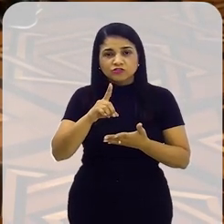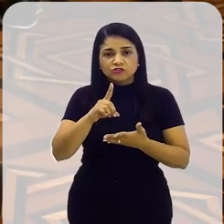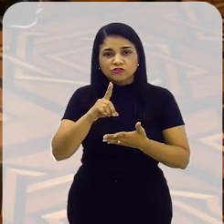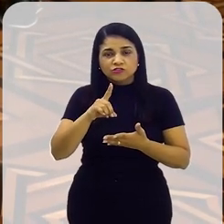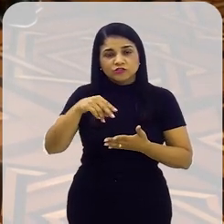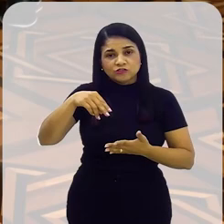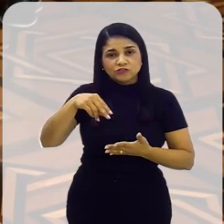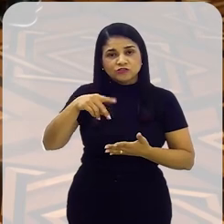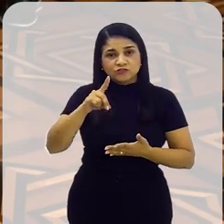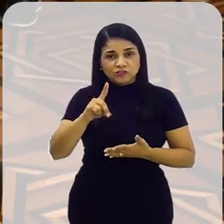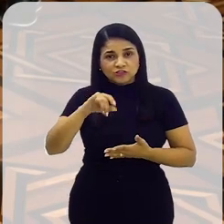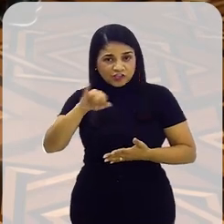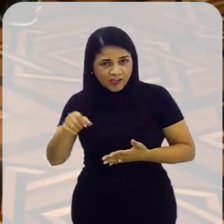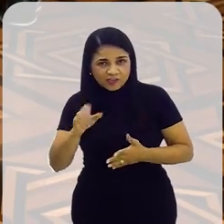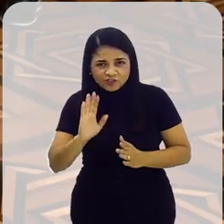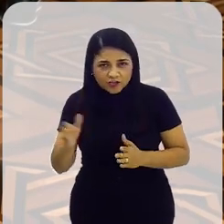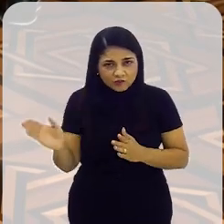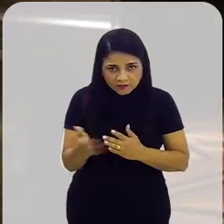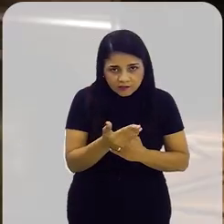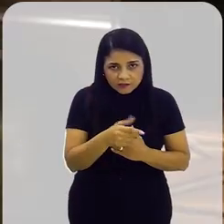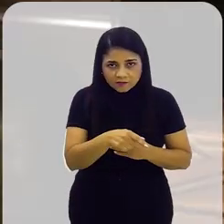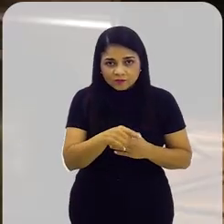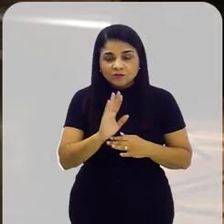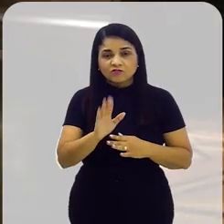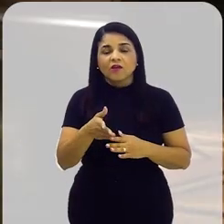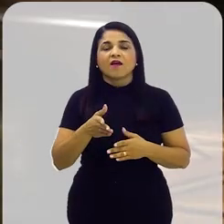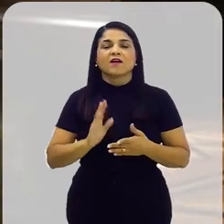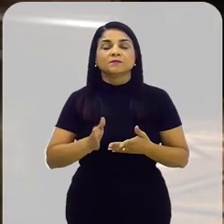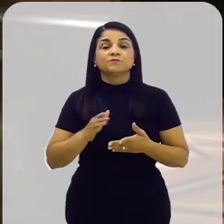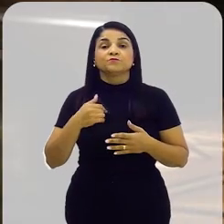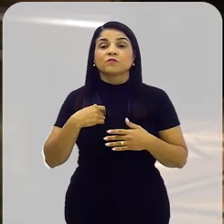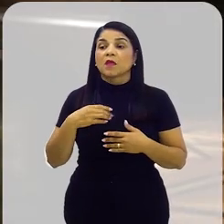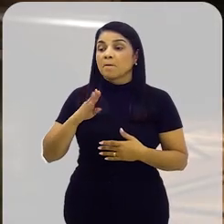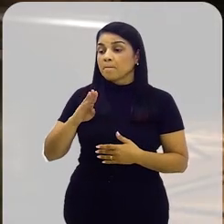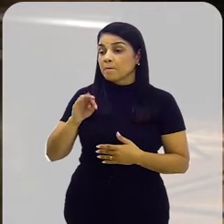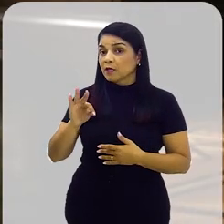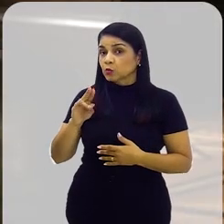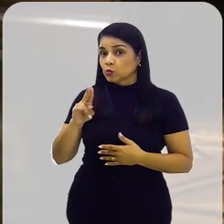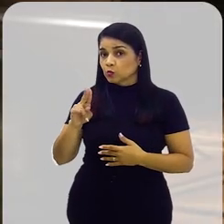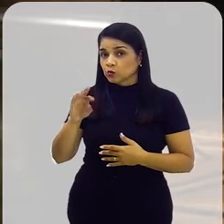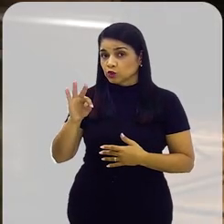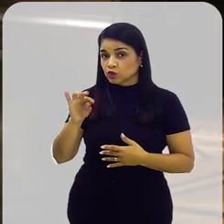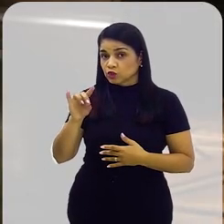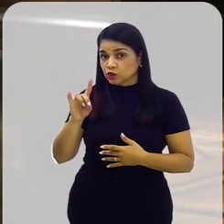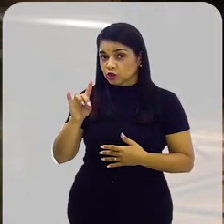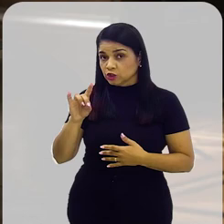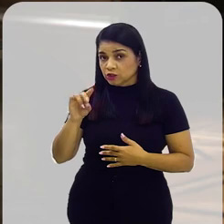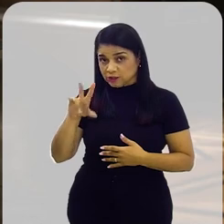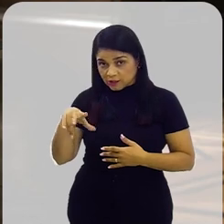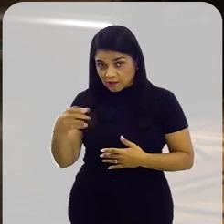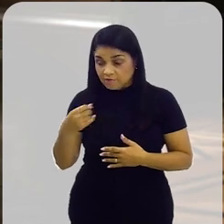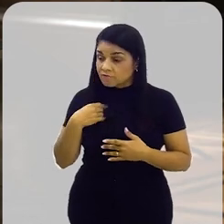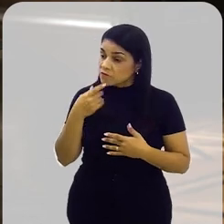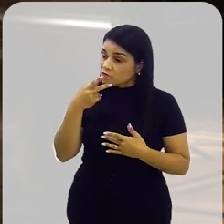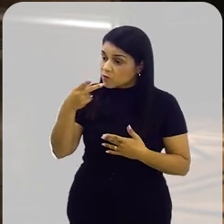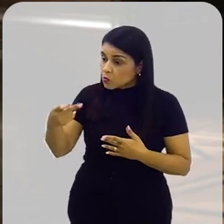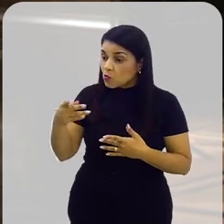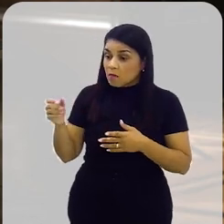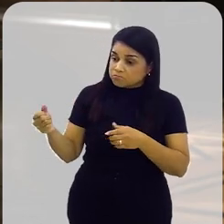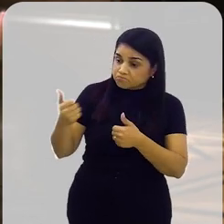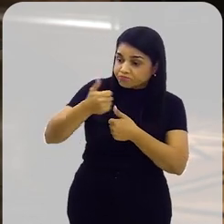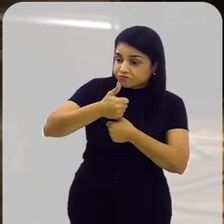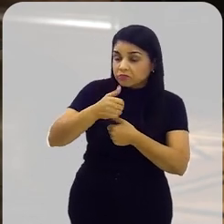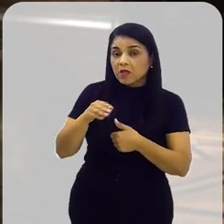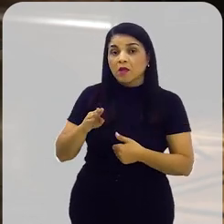de sair, acabado praticamente. De sair. E aí o Batutinha falou: por que a gente não põe a Bruninha? Aí minha mãe olhou para a cara do meu pai, eu